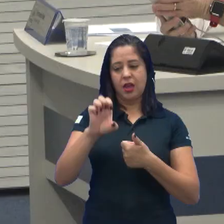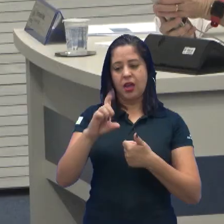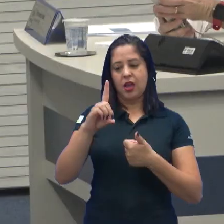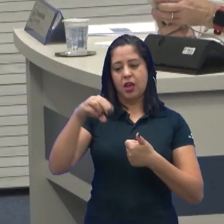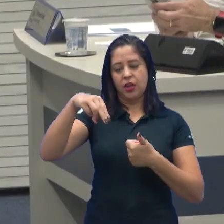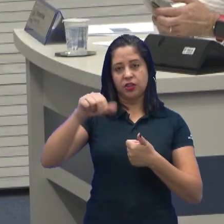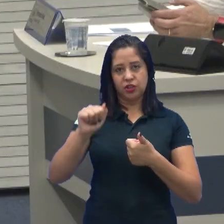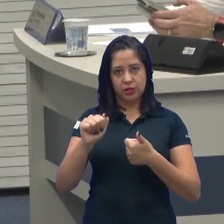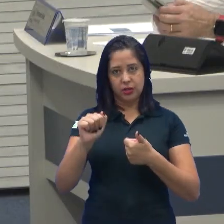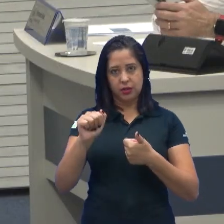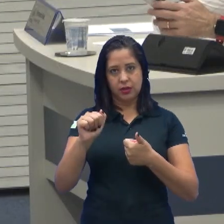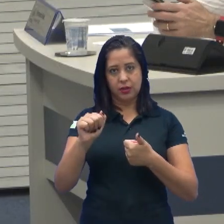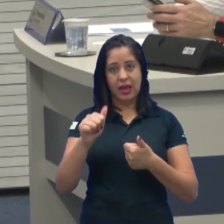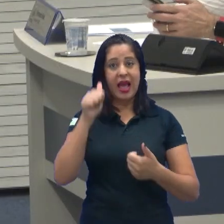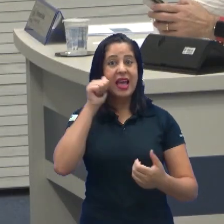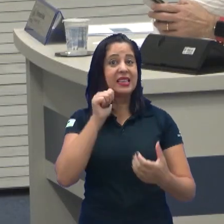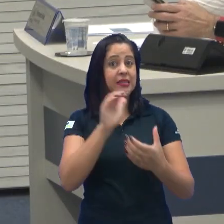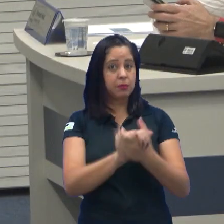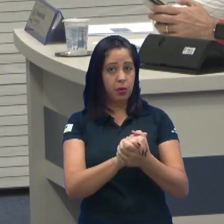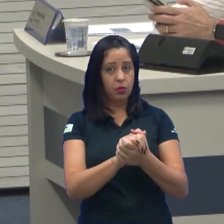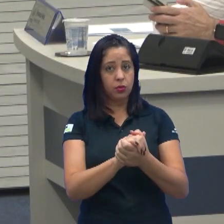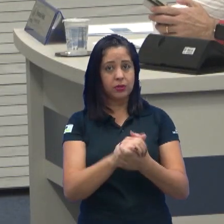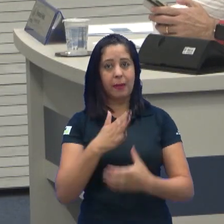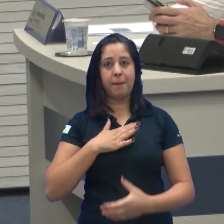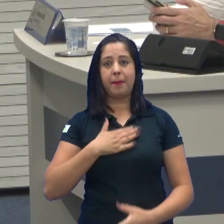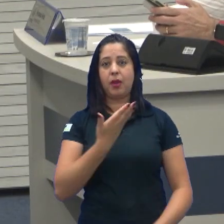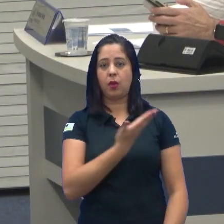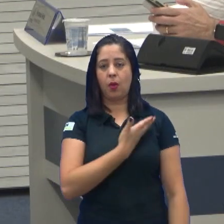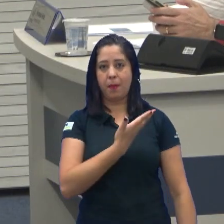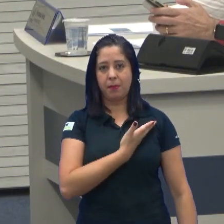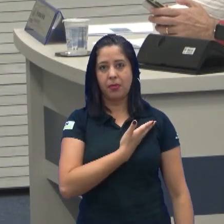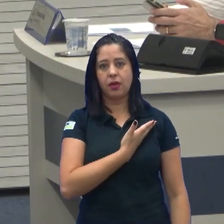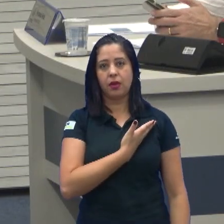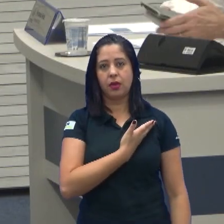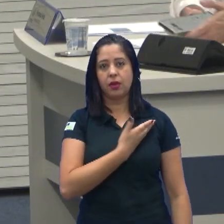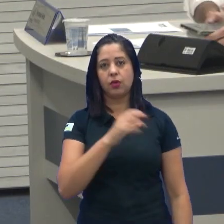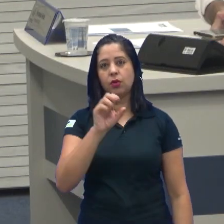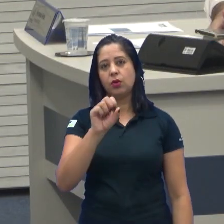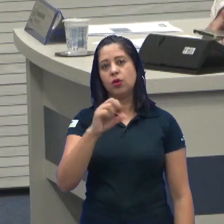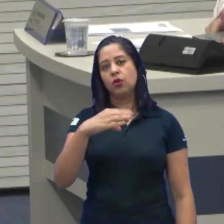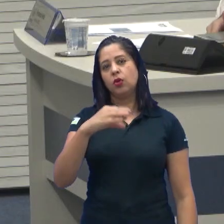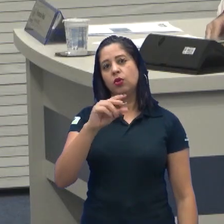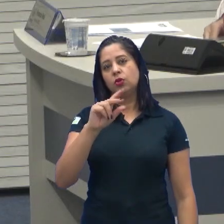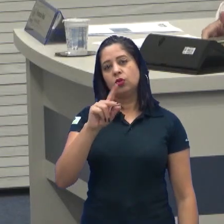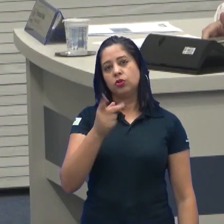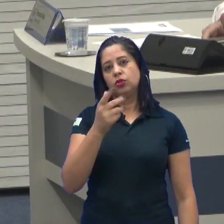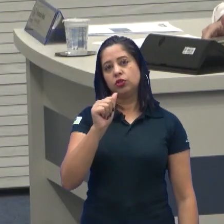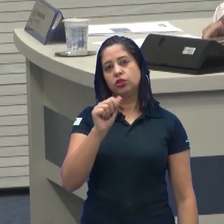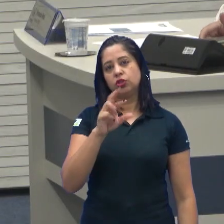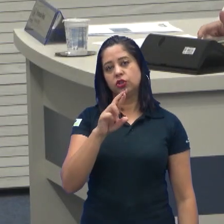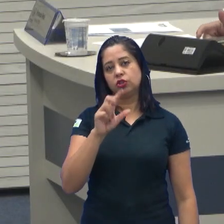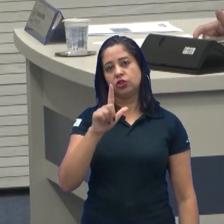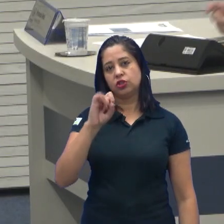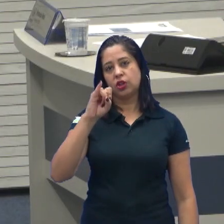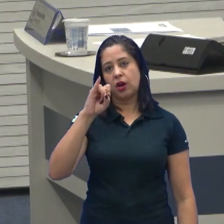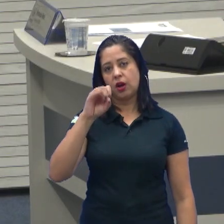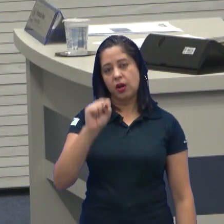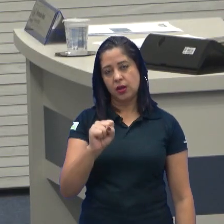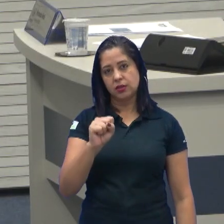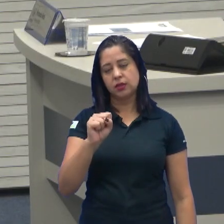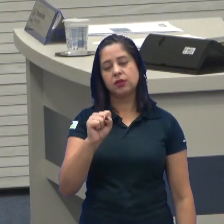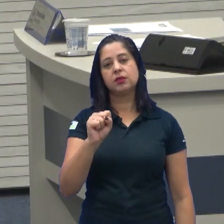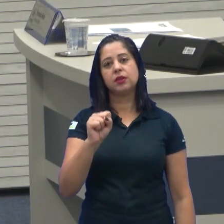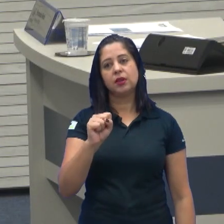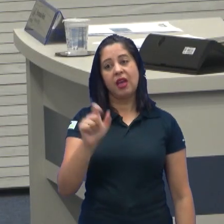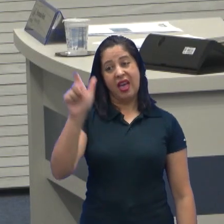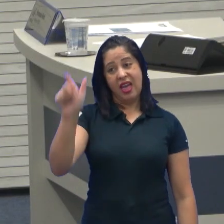Cirqueira, né, esposa do meu grande amigo, né, meu funcionário lá, o Charlinhos, que ela faleceu agora com 54 anos,